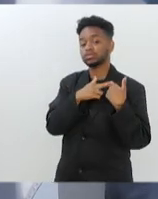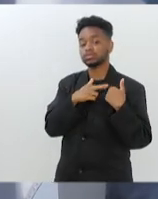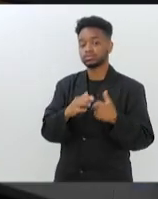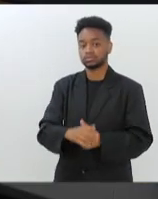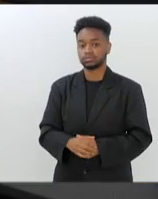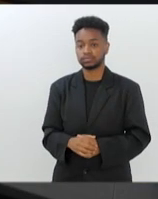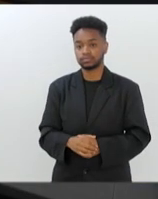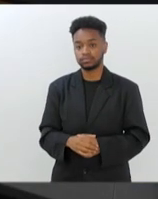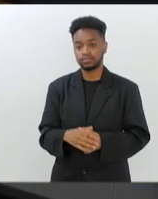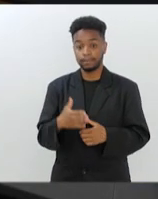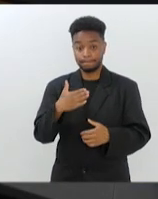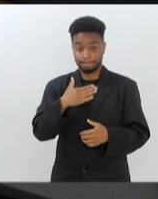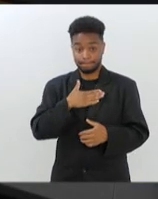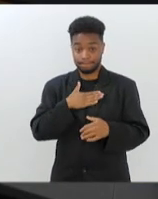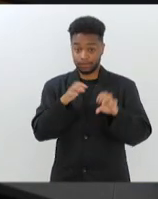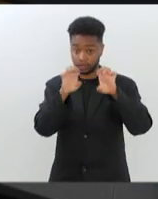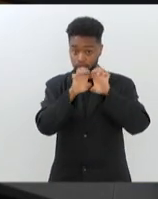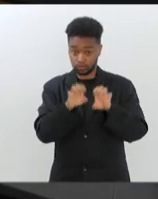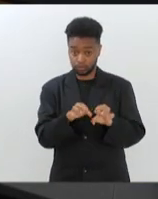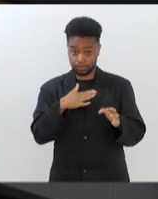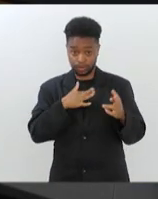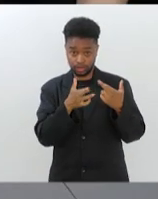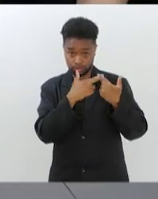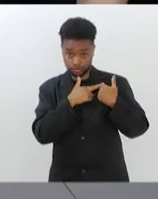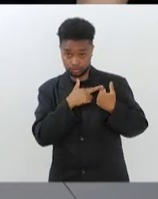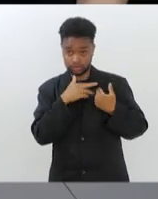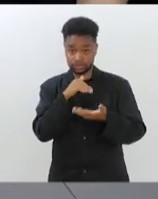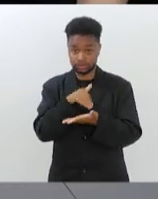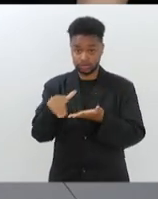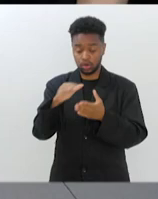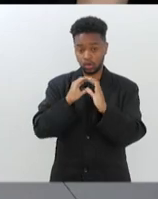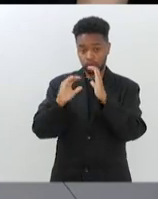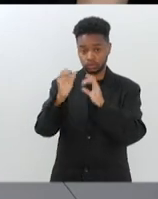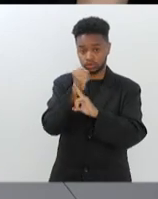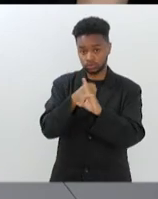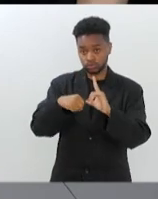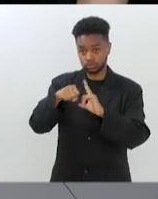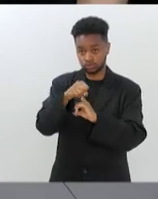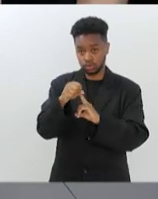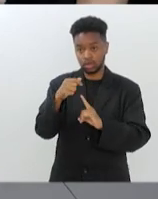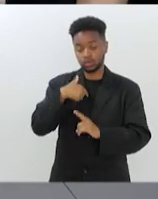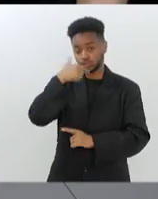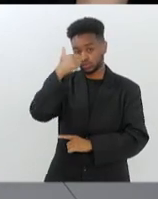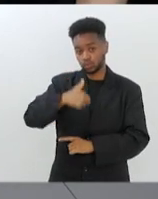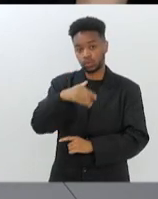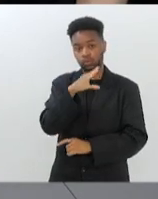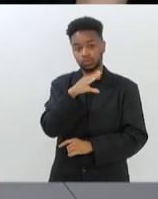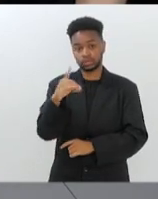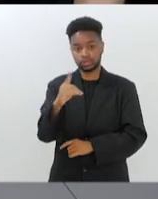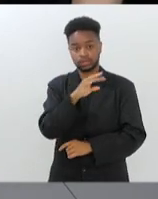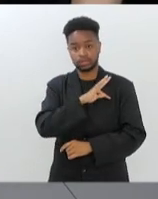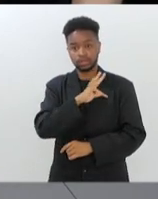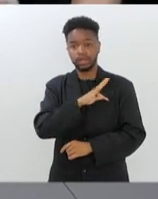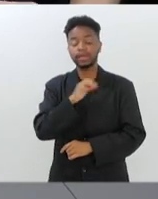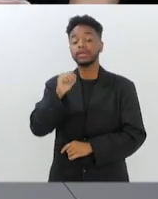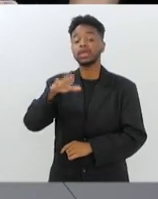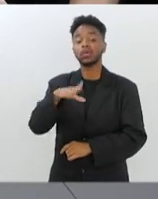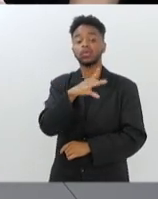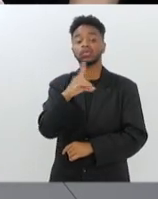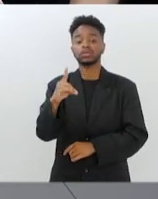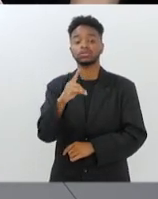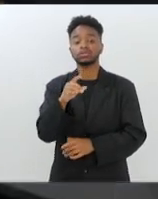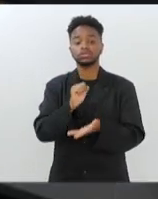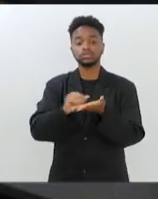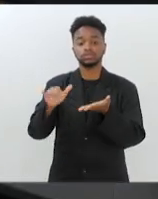estrutura que me compete na subsecretaria de comunicação social eu trato da Coordenação técnica o ordenador de despesas A Casa